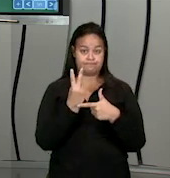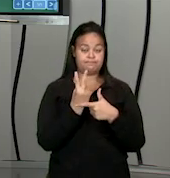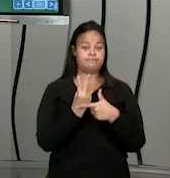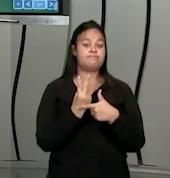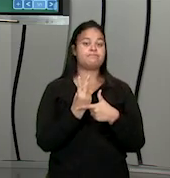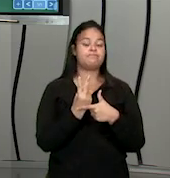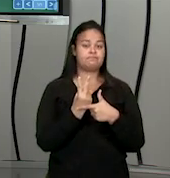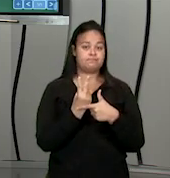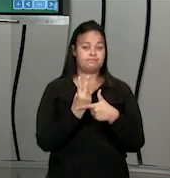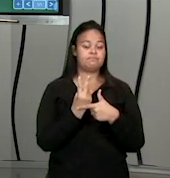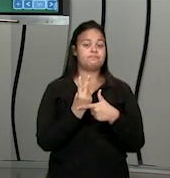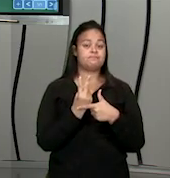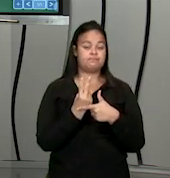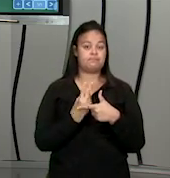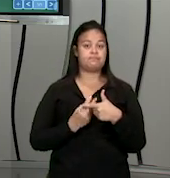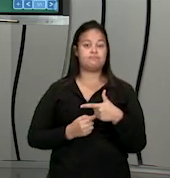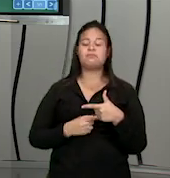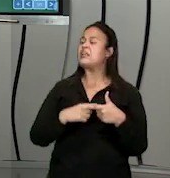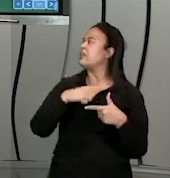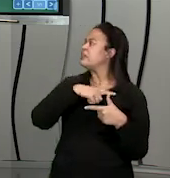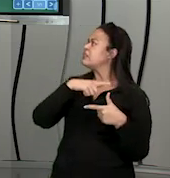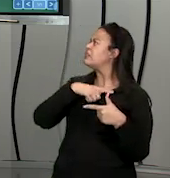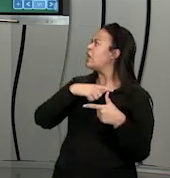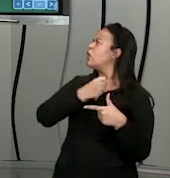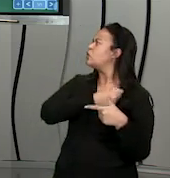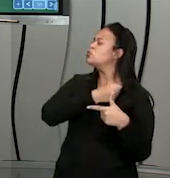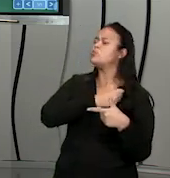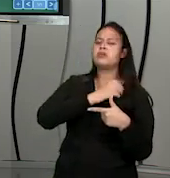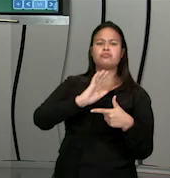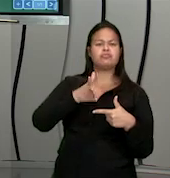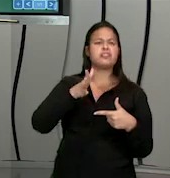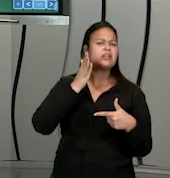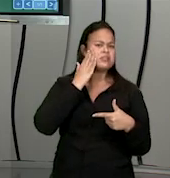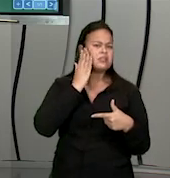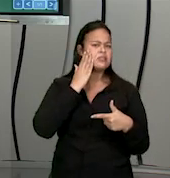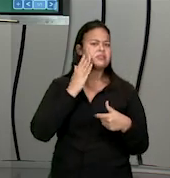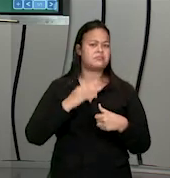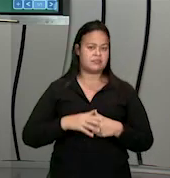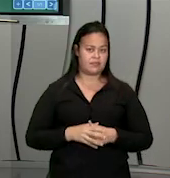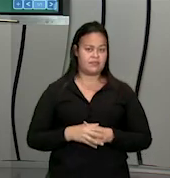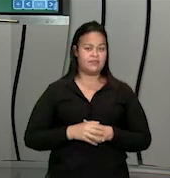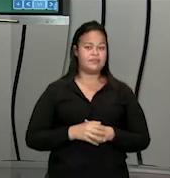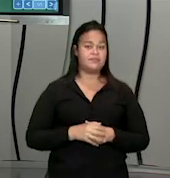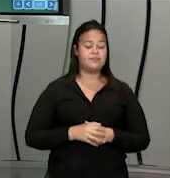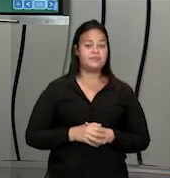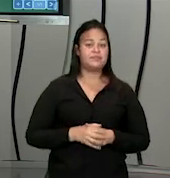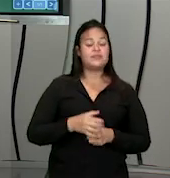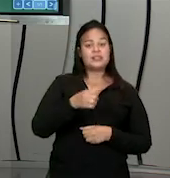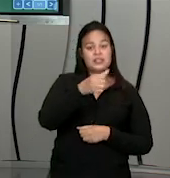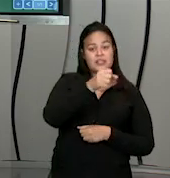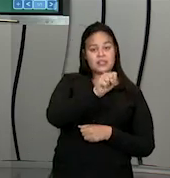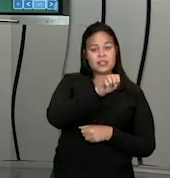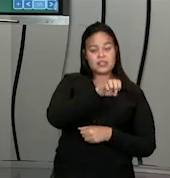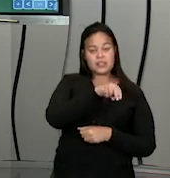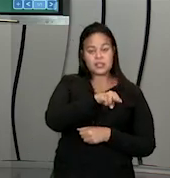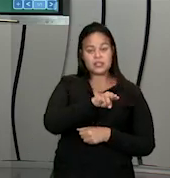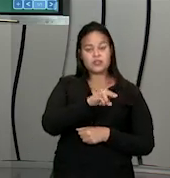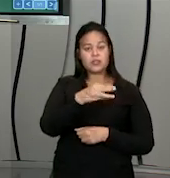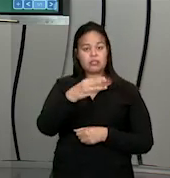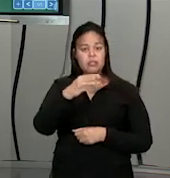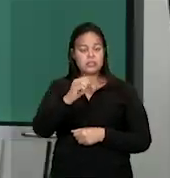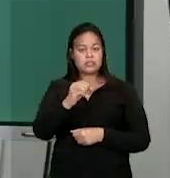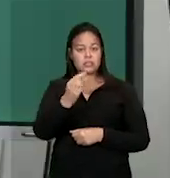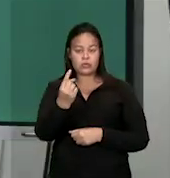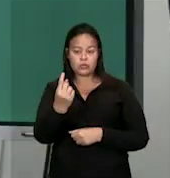Então veja, aqui você já tem alguns valores que você já conhece. Seno de 30, 1 sobre